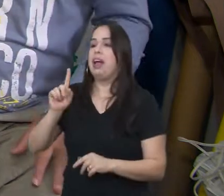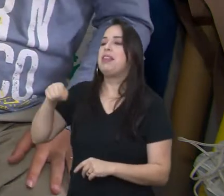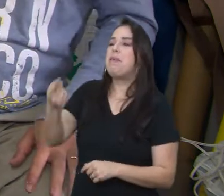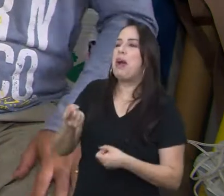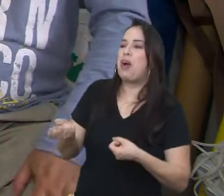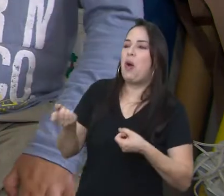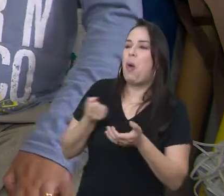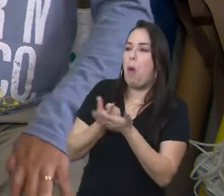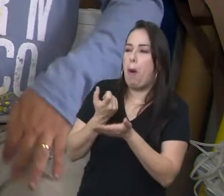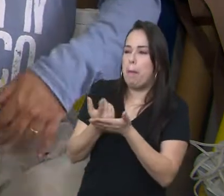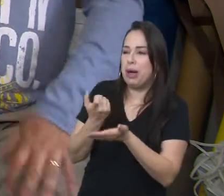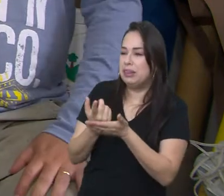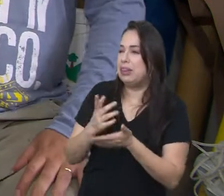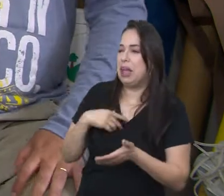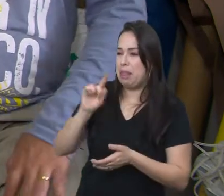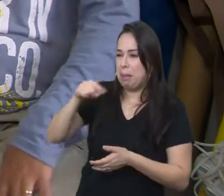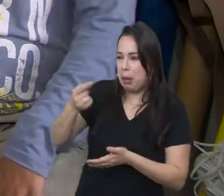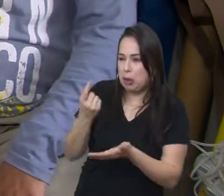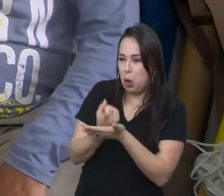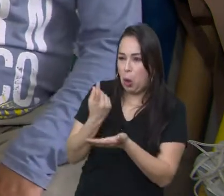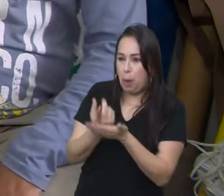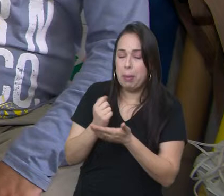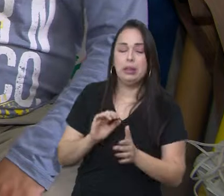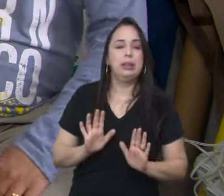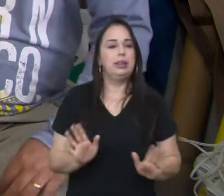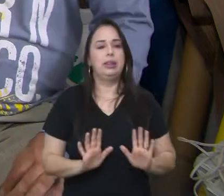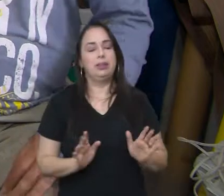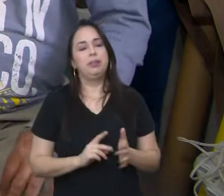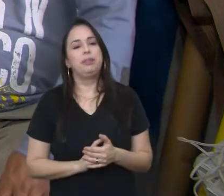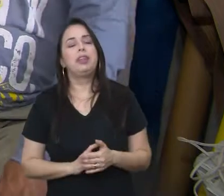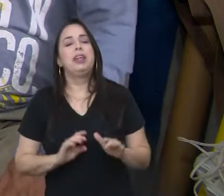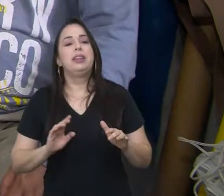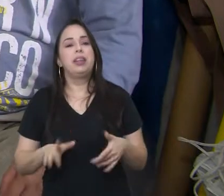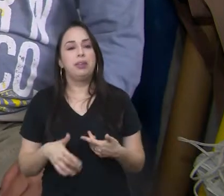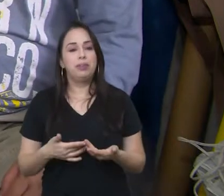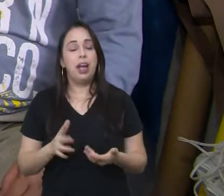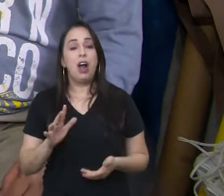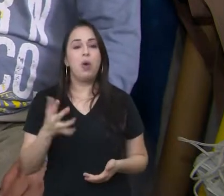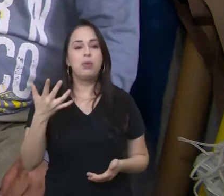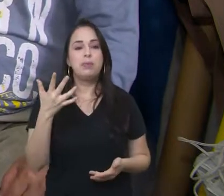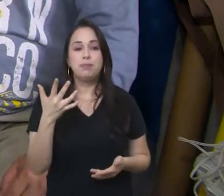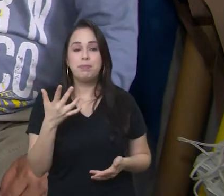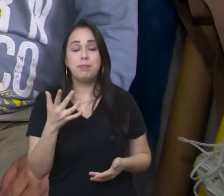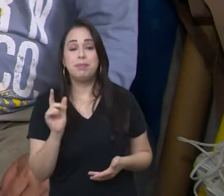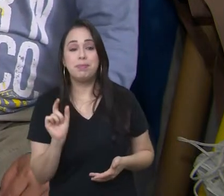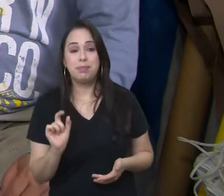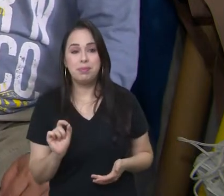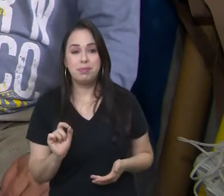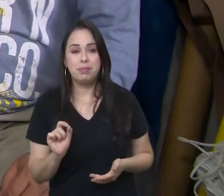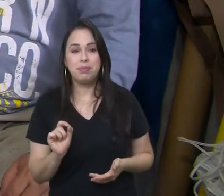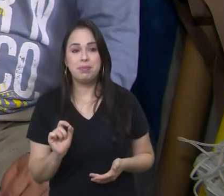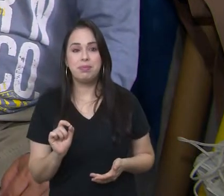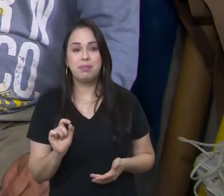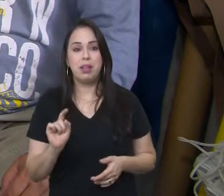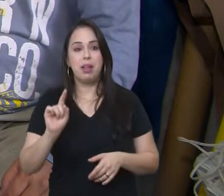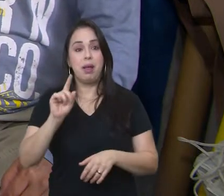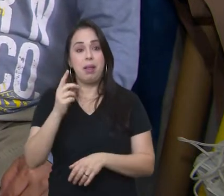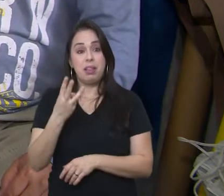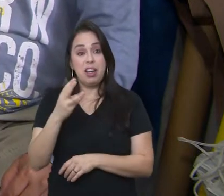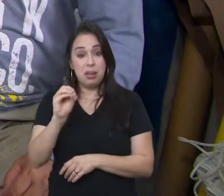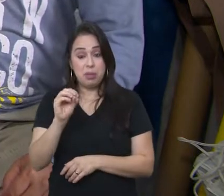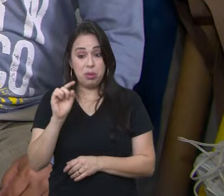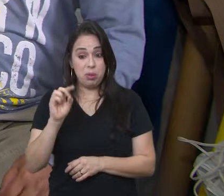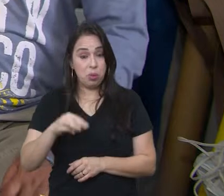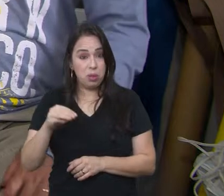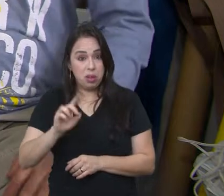tá volta a gente compra. Na hora a gente compra, né? Volta a gente Na compra. verdade não era para comprar, mas só que o que aconteceu é que passou uma